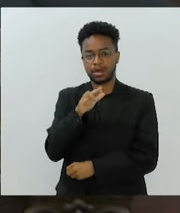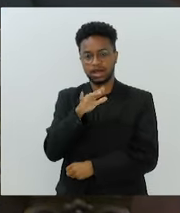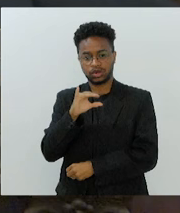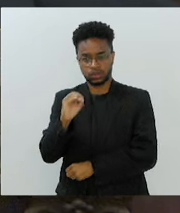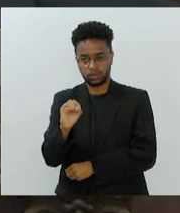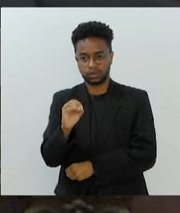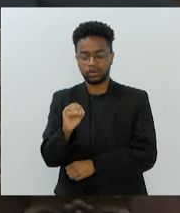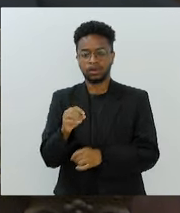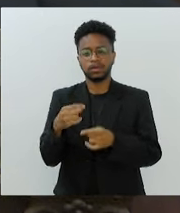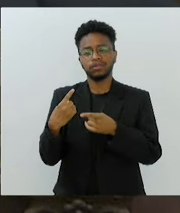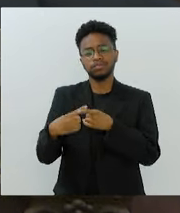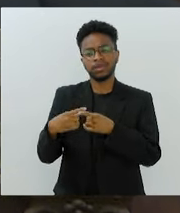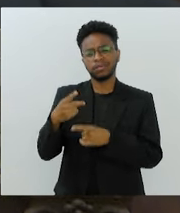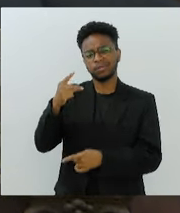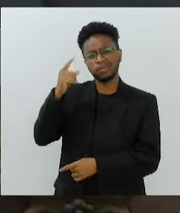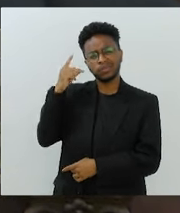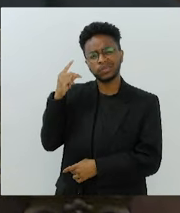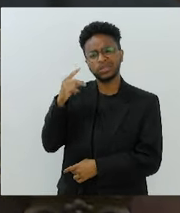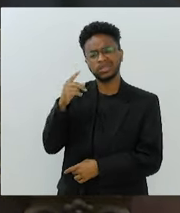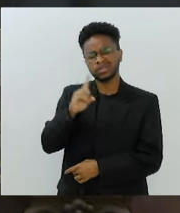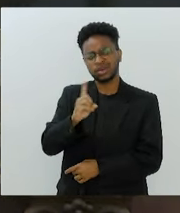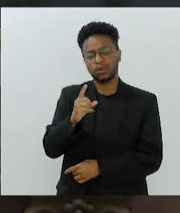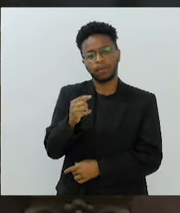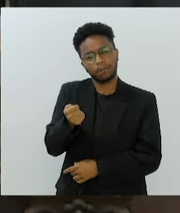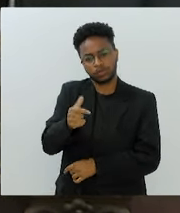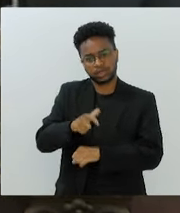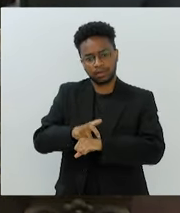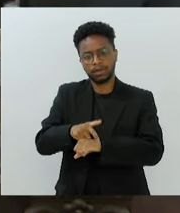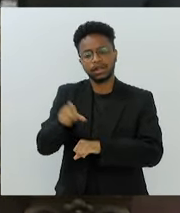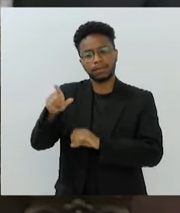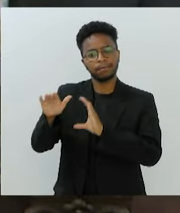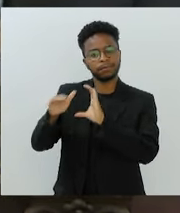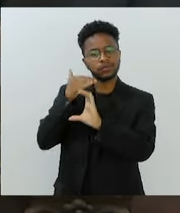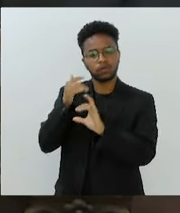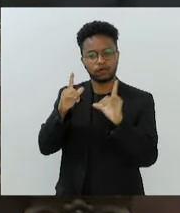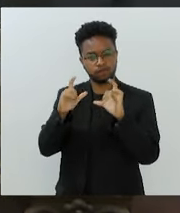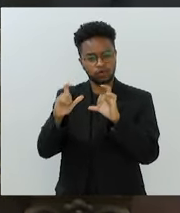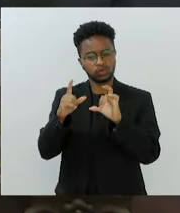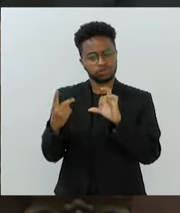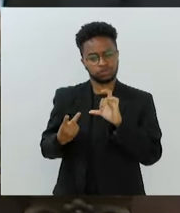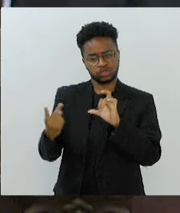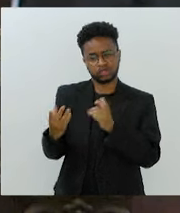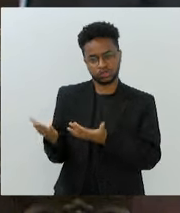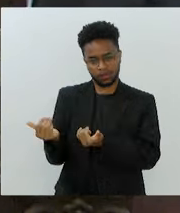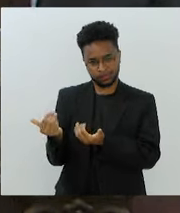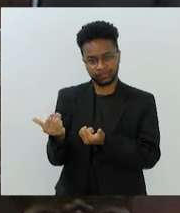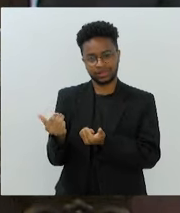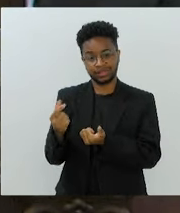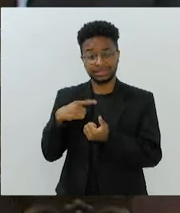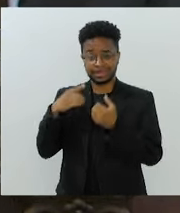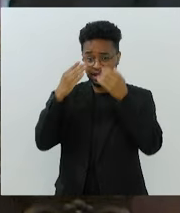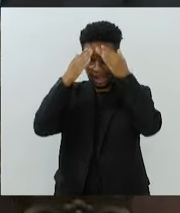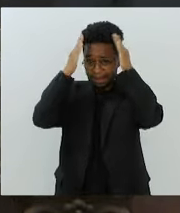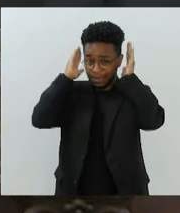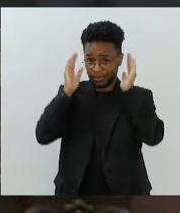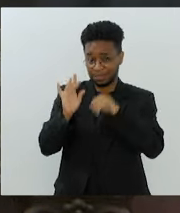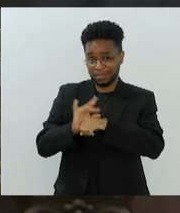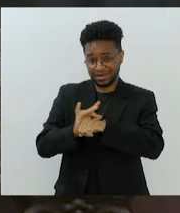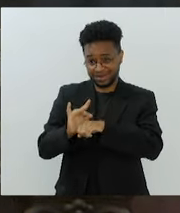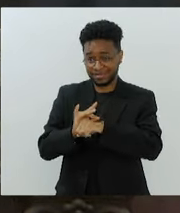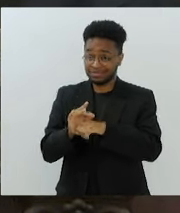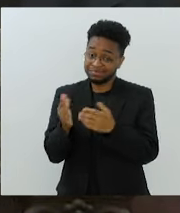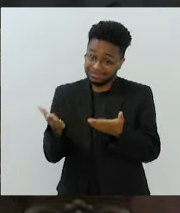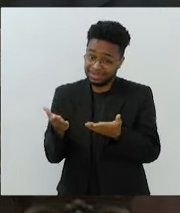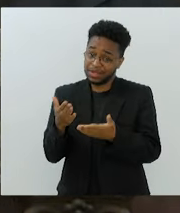muito tempo, Mário Moscatelli me mandou uma foto que nós estávamos bem mais novinhos, com cabelo preto, no meu caso,